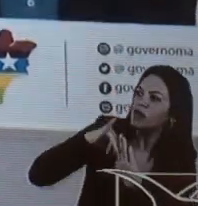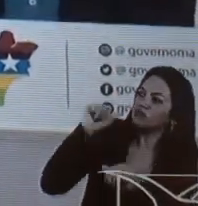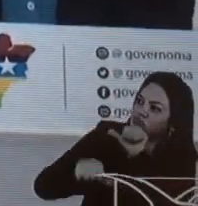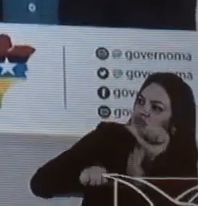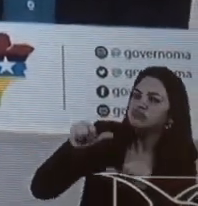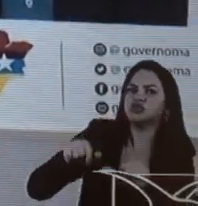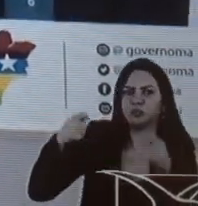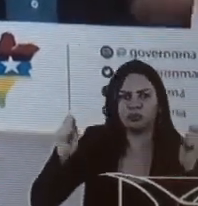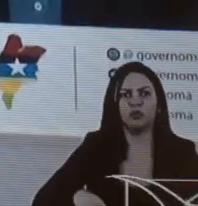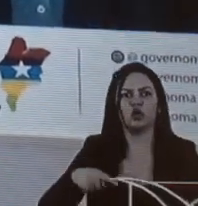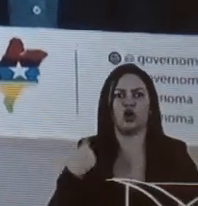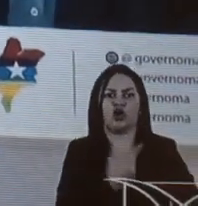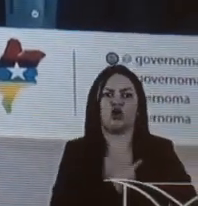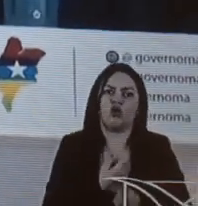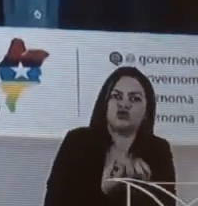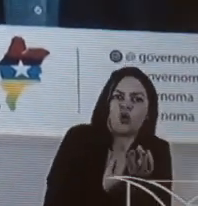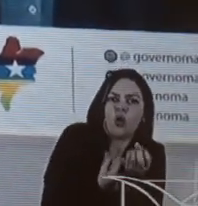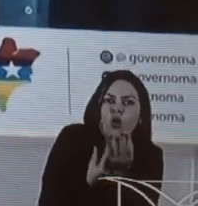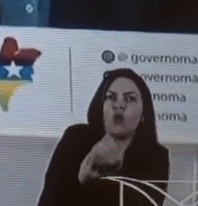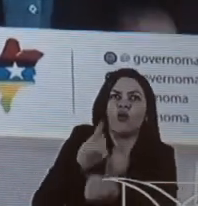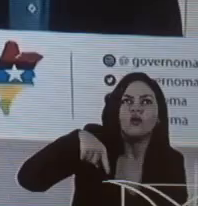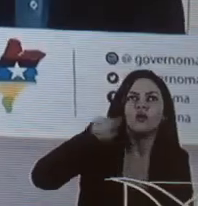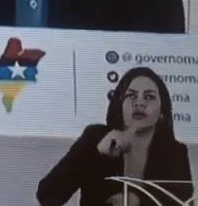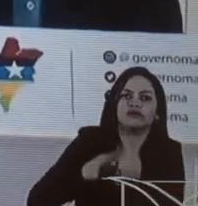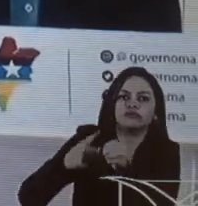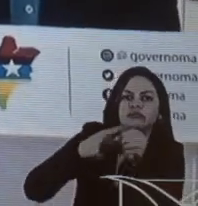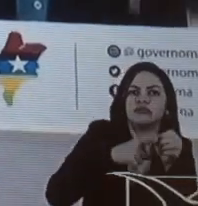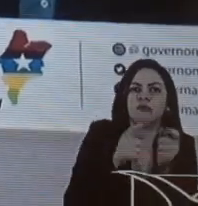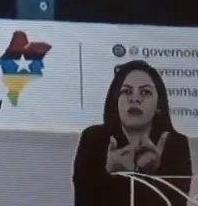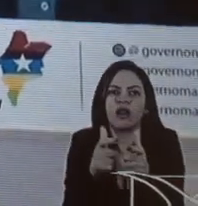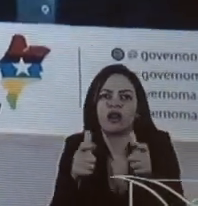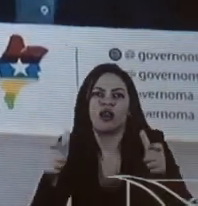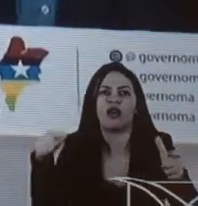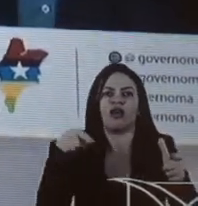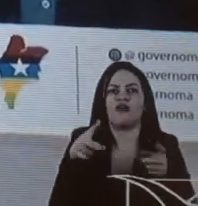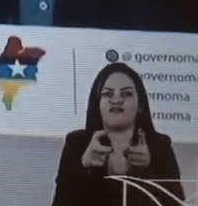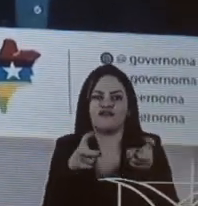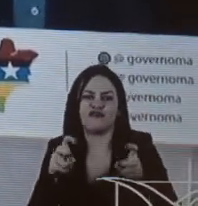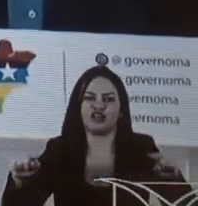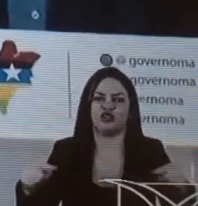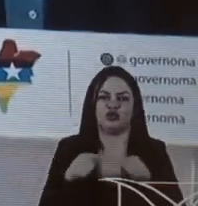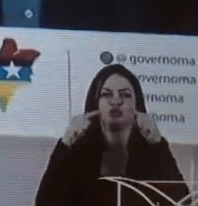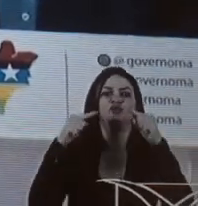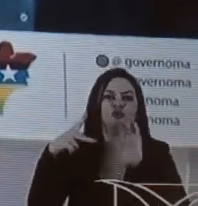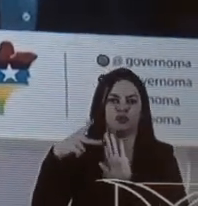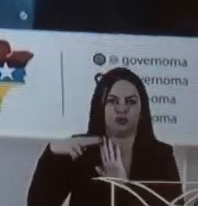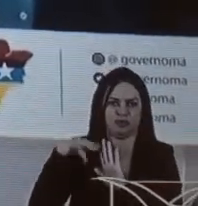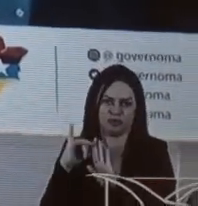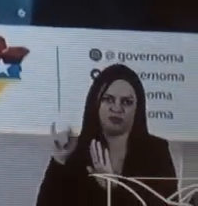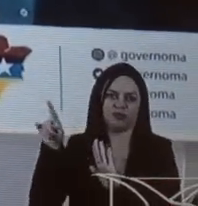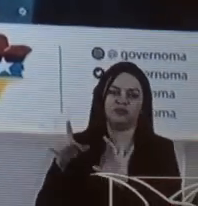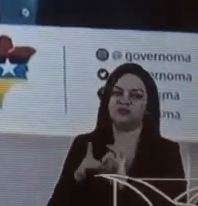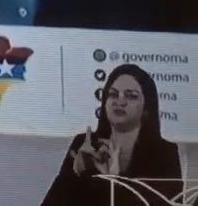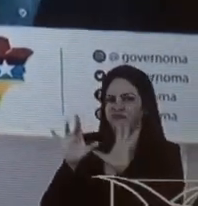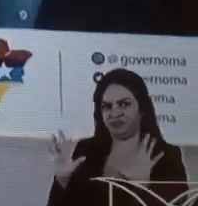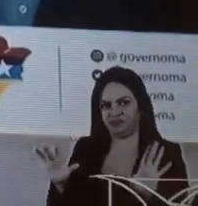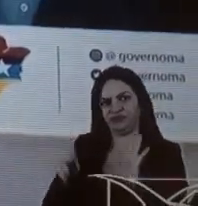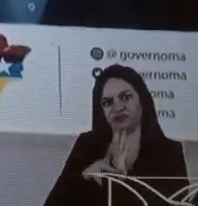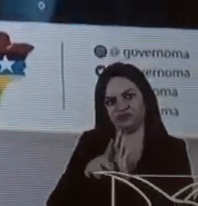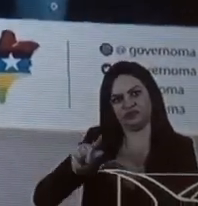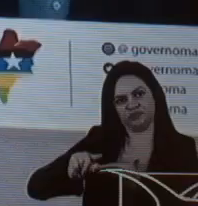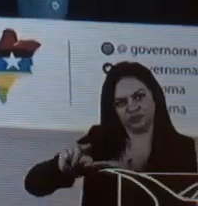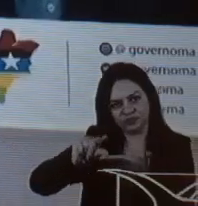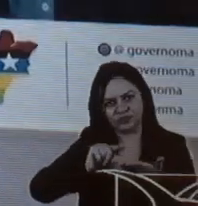possamos orientar os municípios quanto à ampliação da vacina de acordo com a disponibilidade